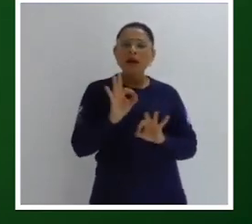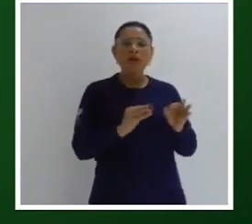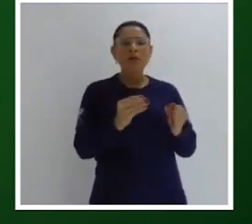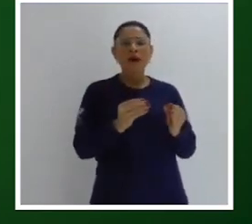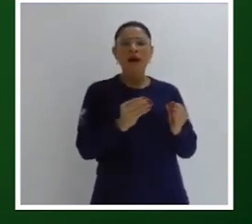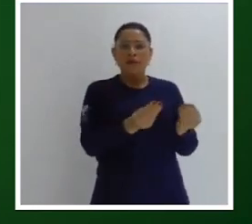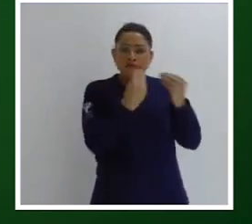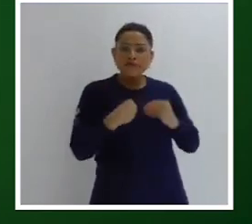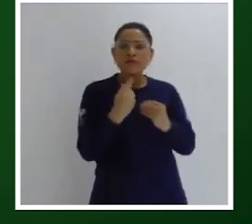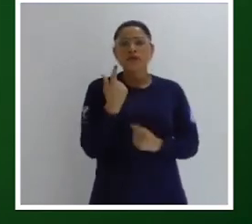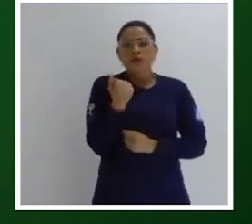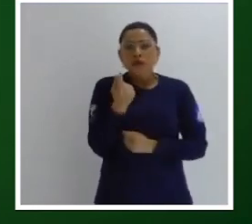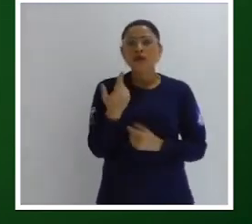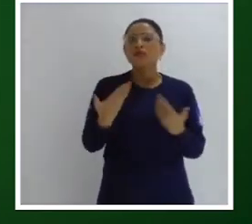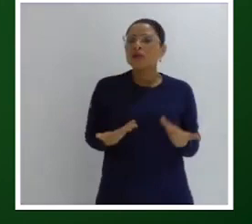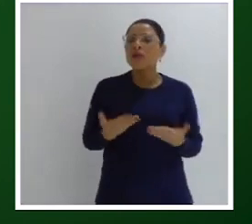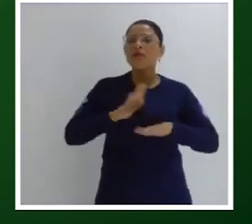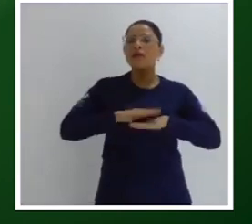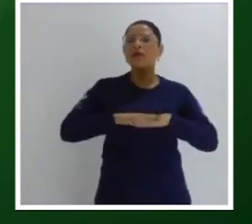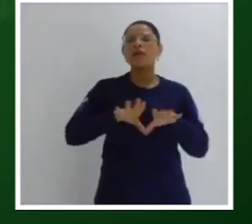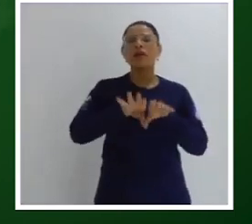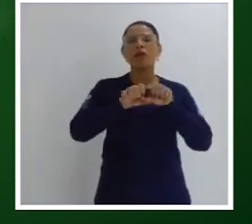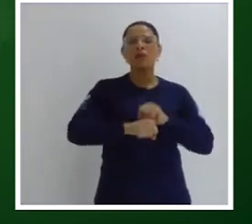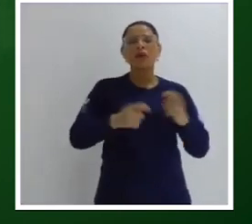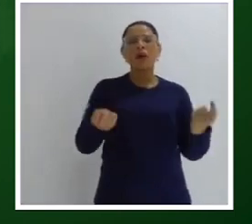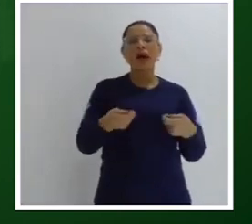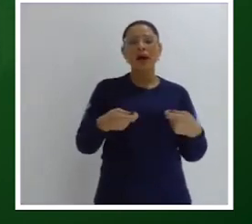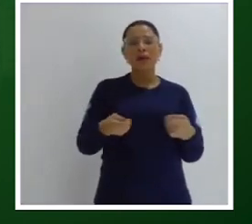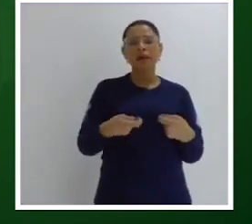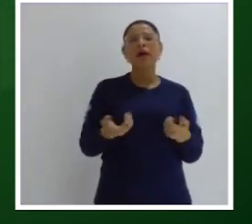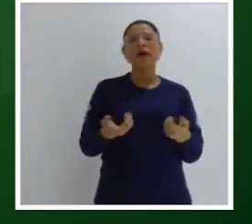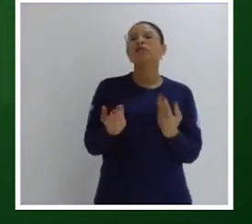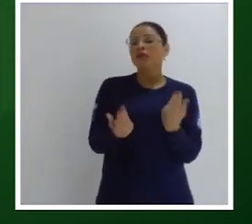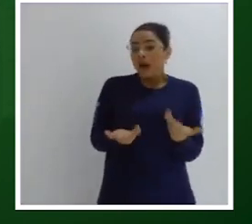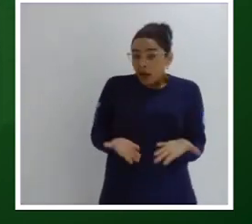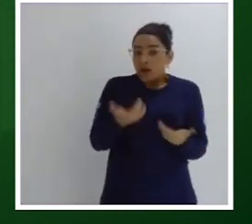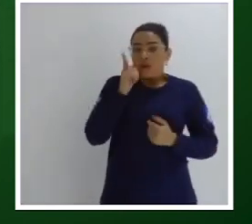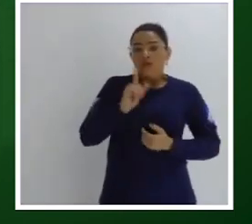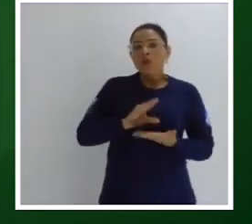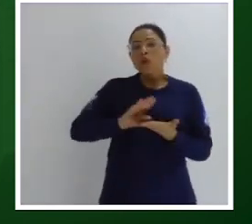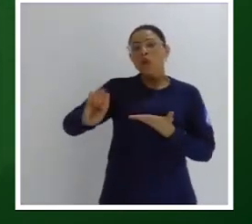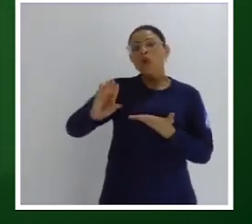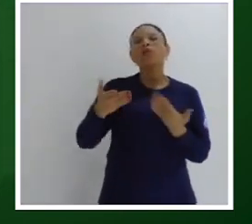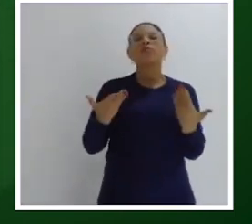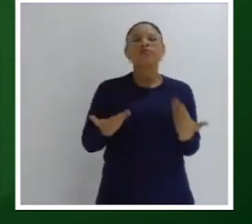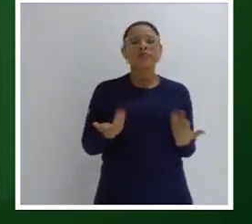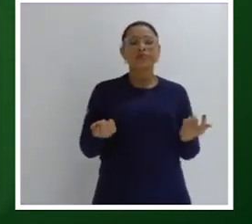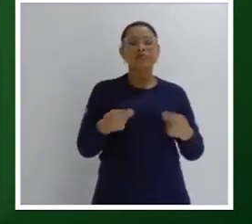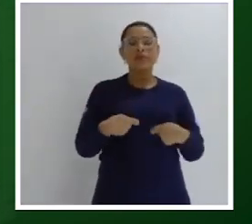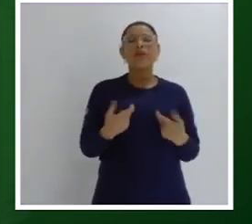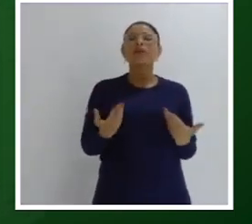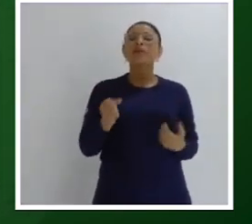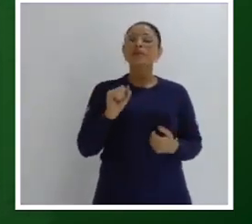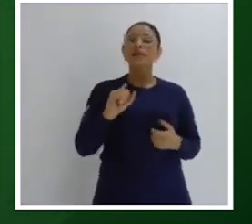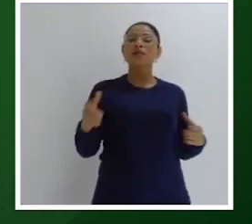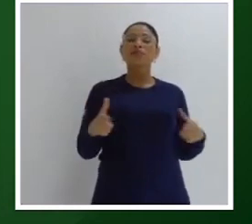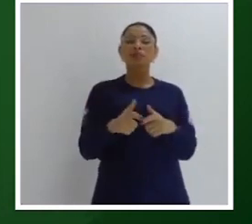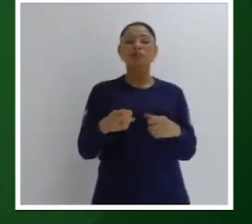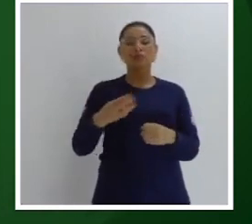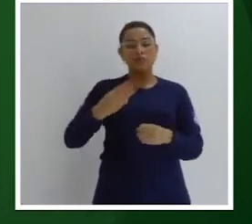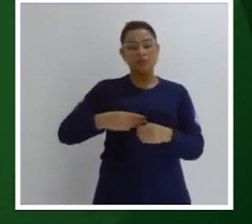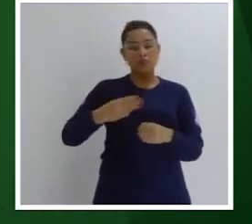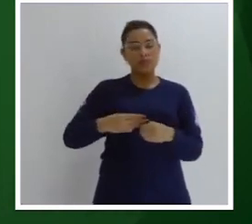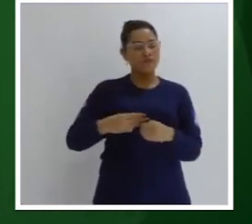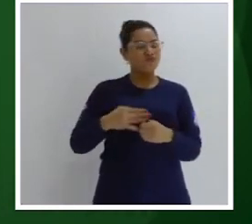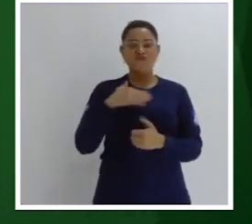e aí eles fizeram que é uma formação uma capacitação esse recurso chegou Então se o município é pequeno e ele não